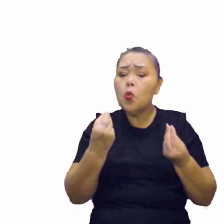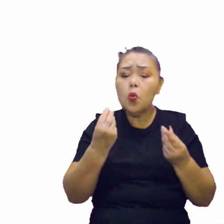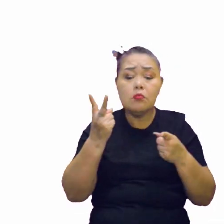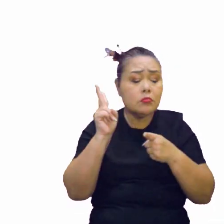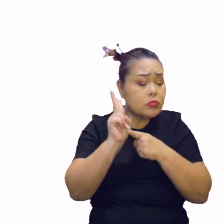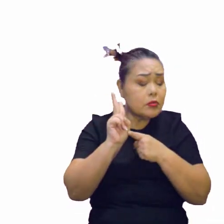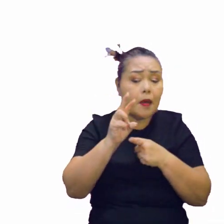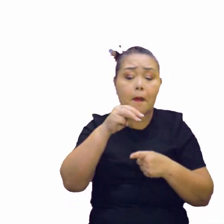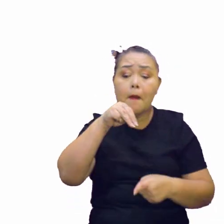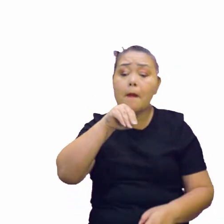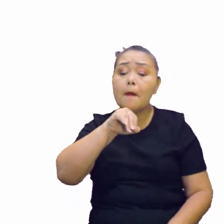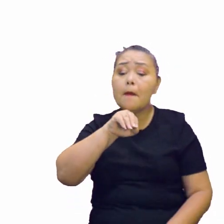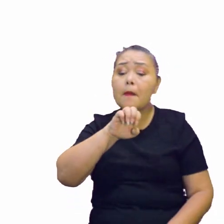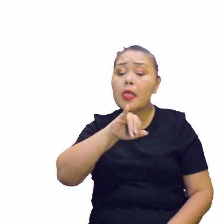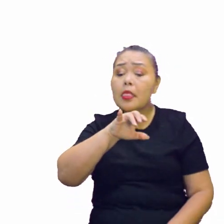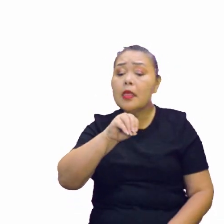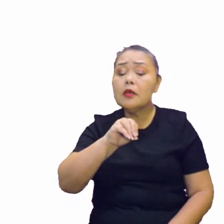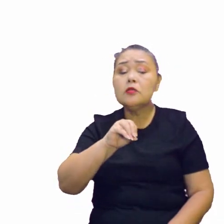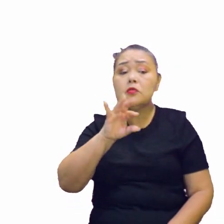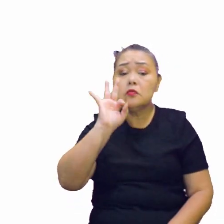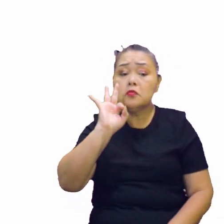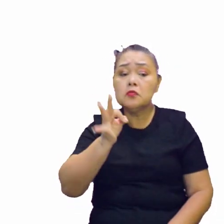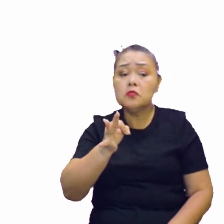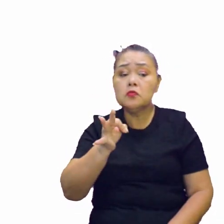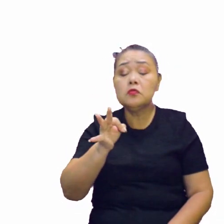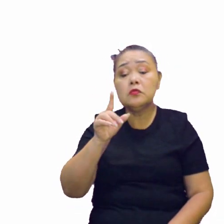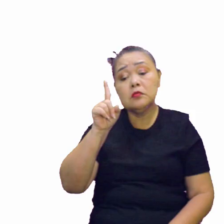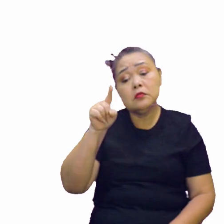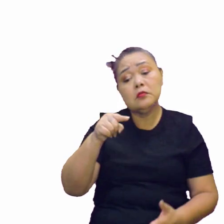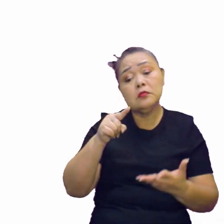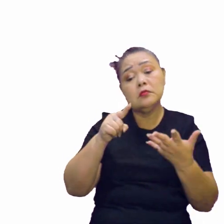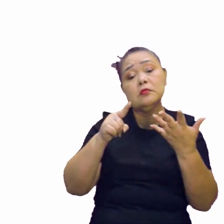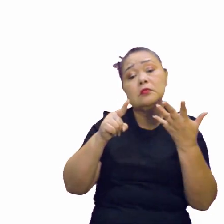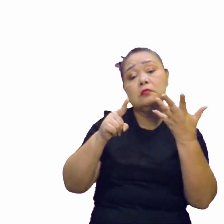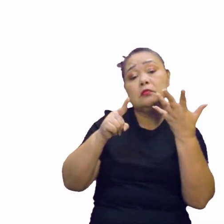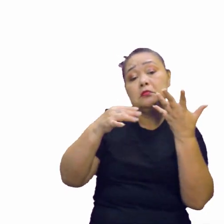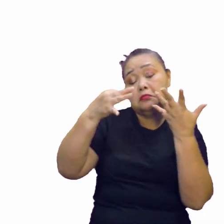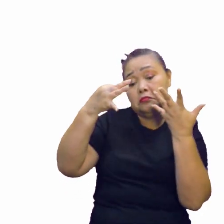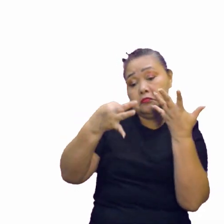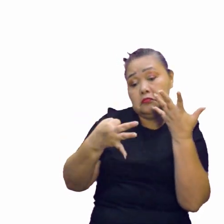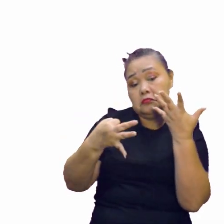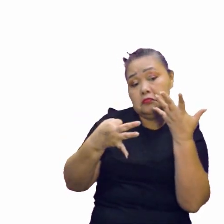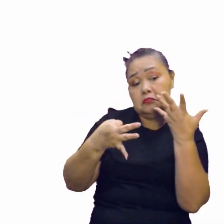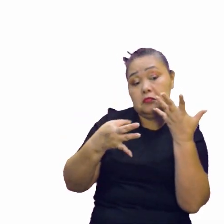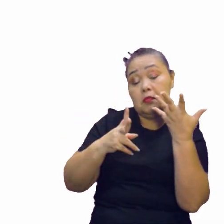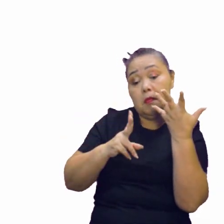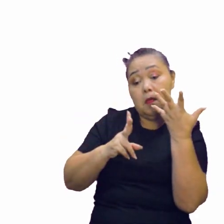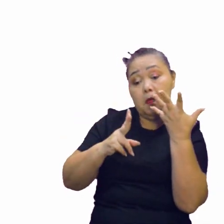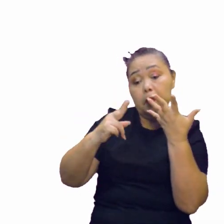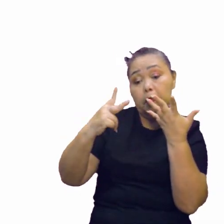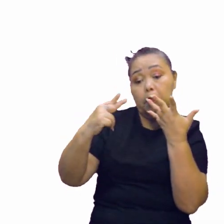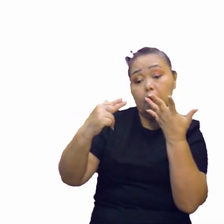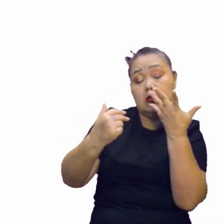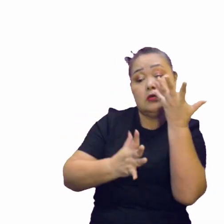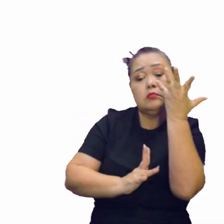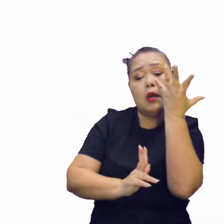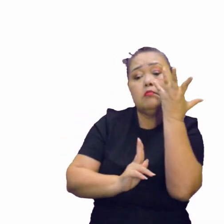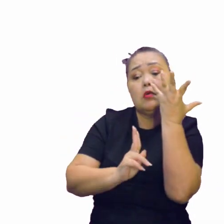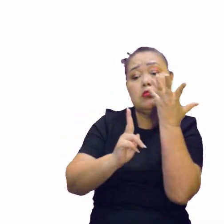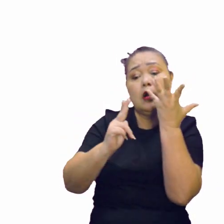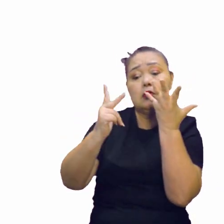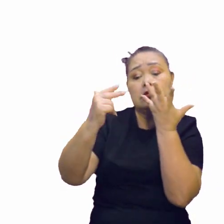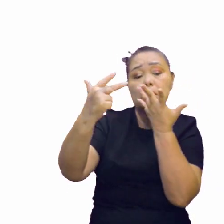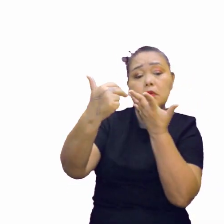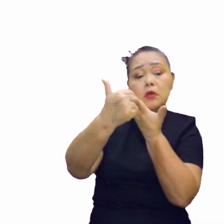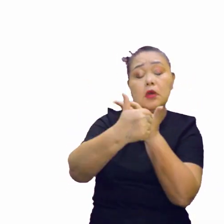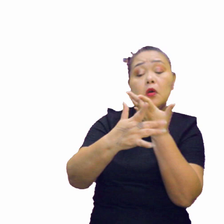mais adequados? Manejo de componentes adequados. Poda. Quais são as questões